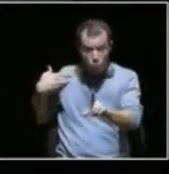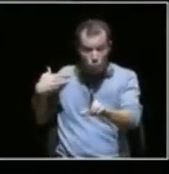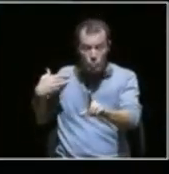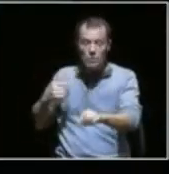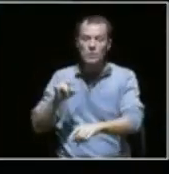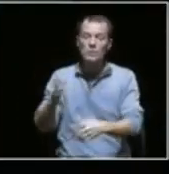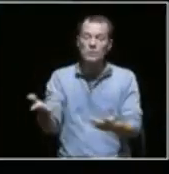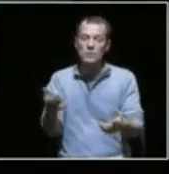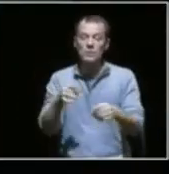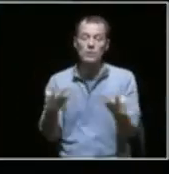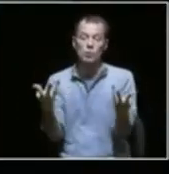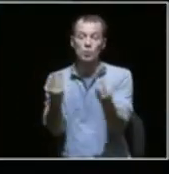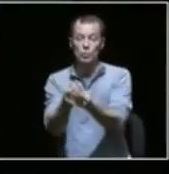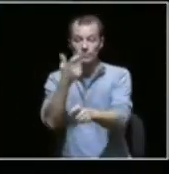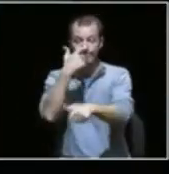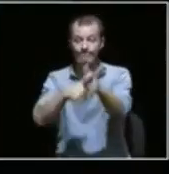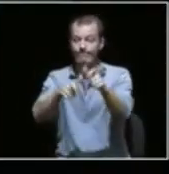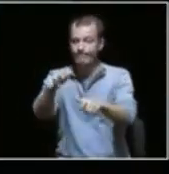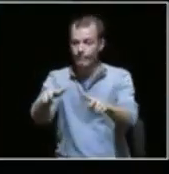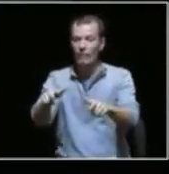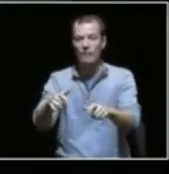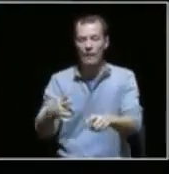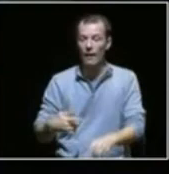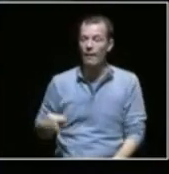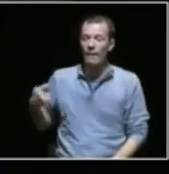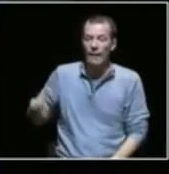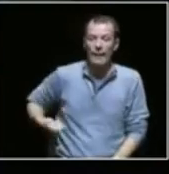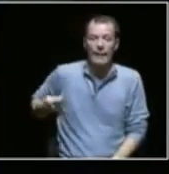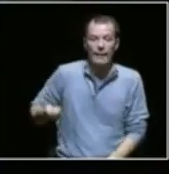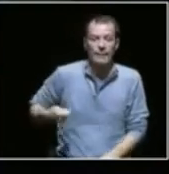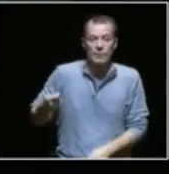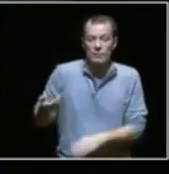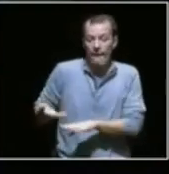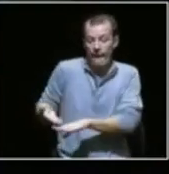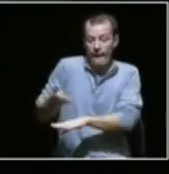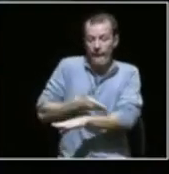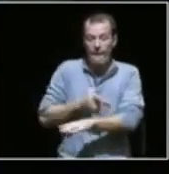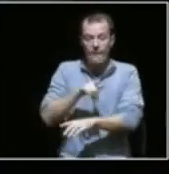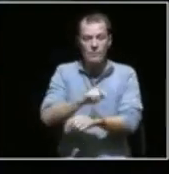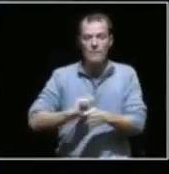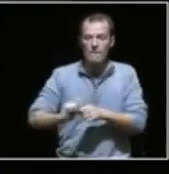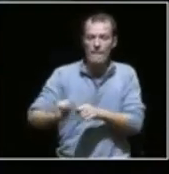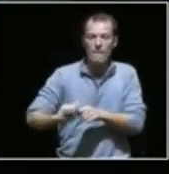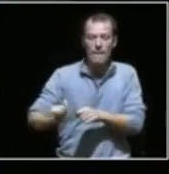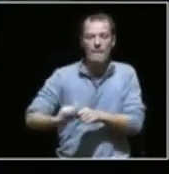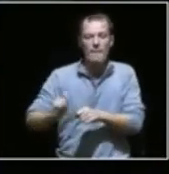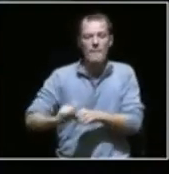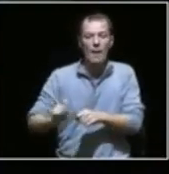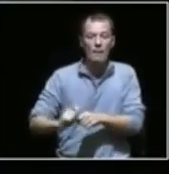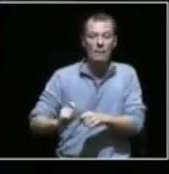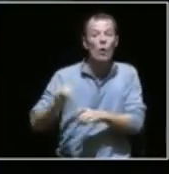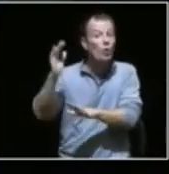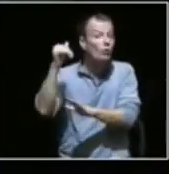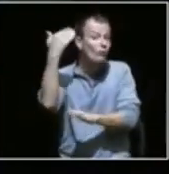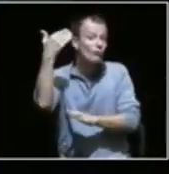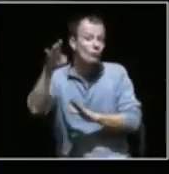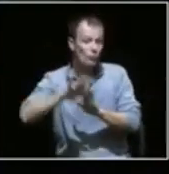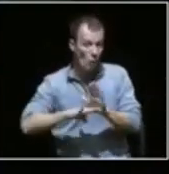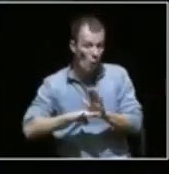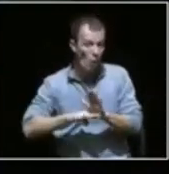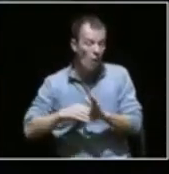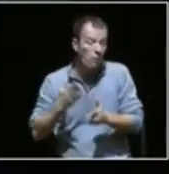é, com os munícipes que vêm pagando rendas anteriores à entrada em vigor do futuro